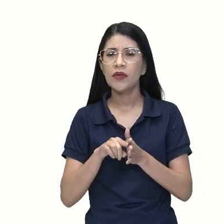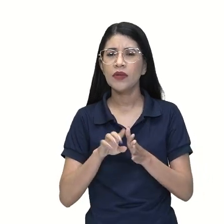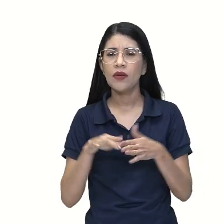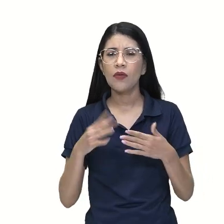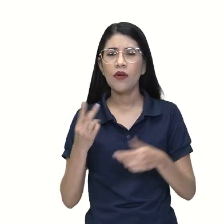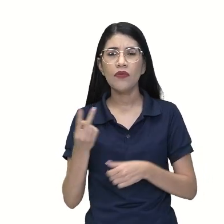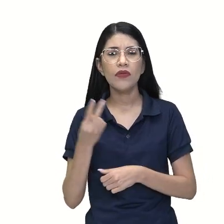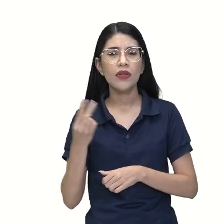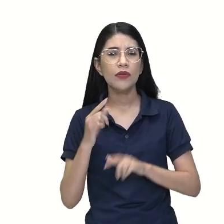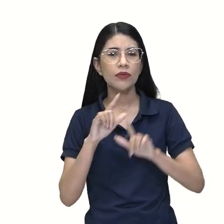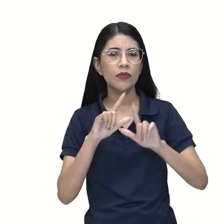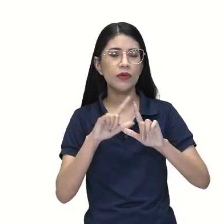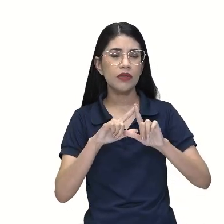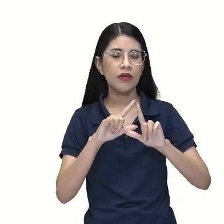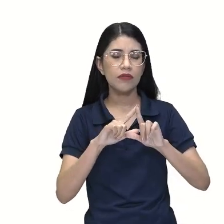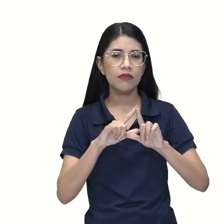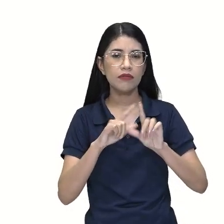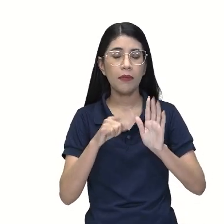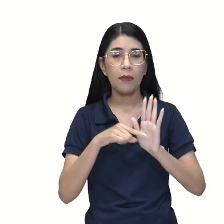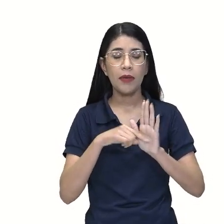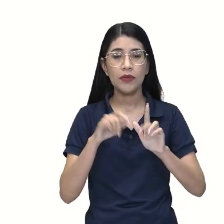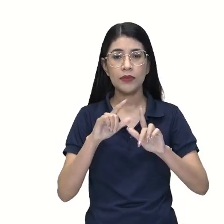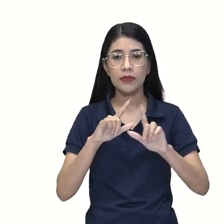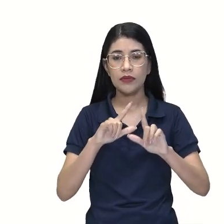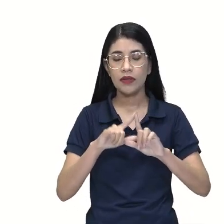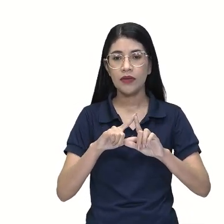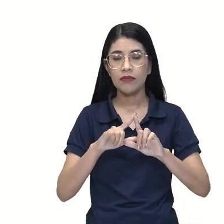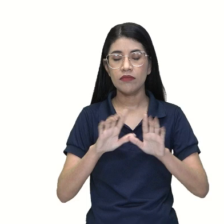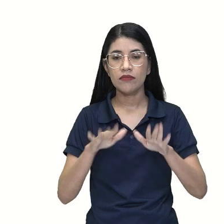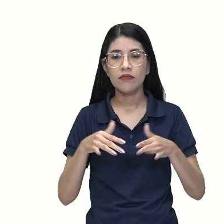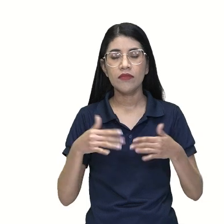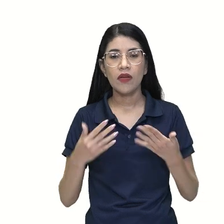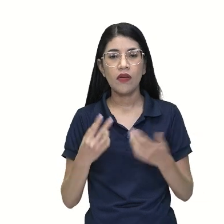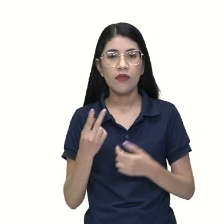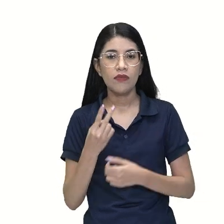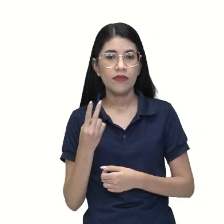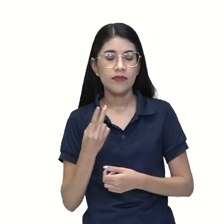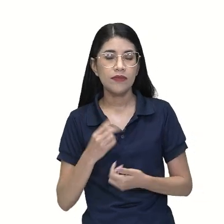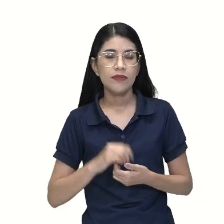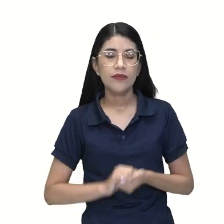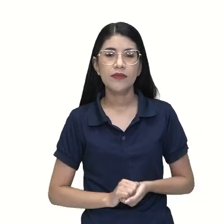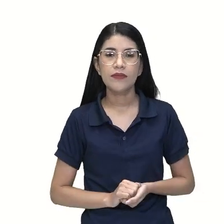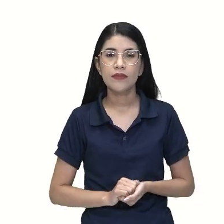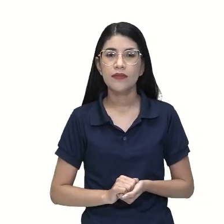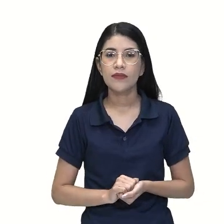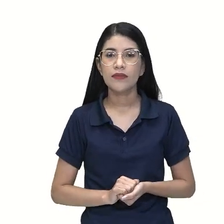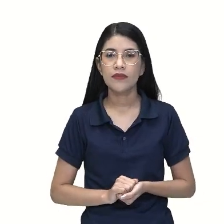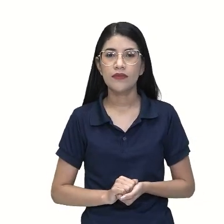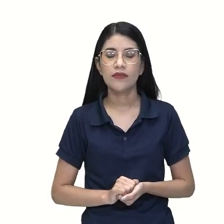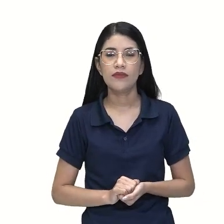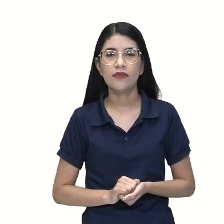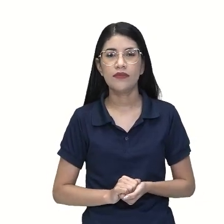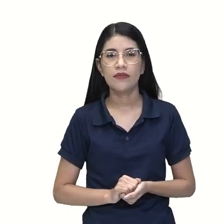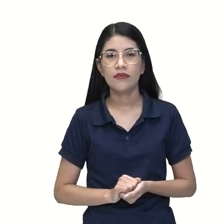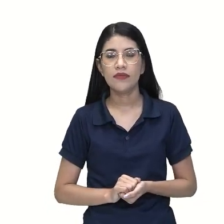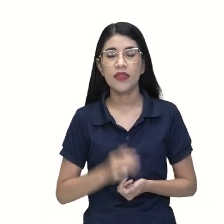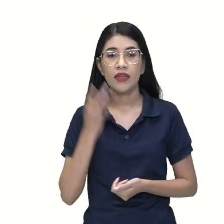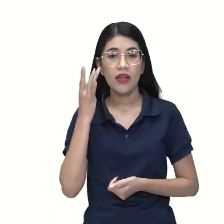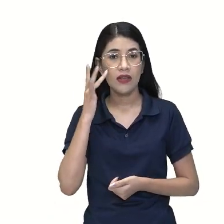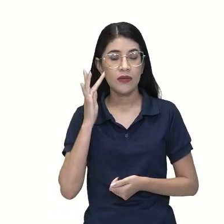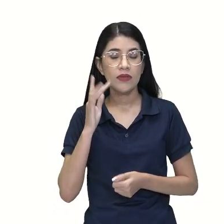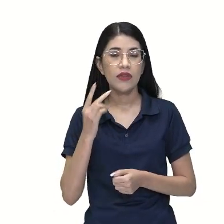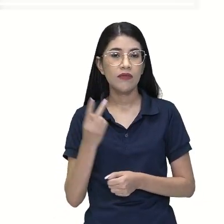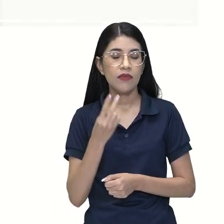menos delta? Ou ainda, quanto que vale o delta, né? Quanto que vale o delta? Não